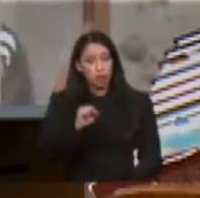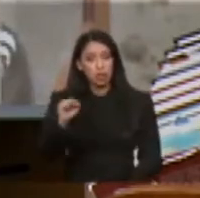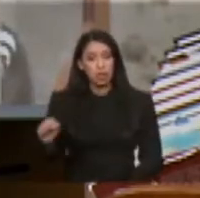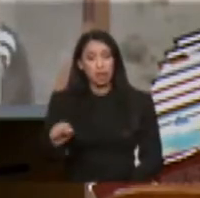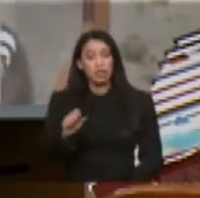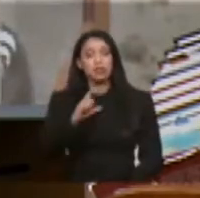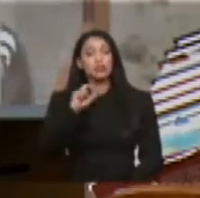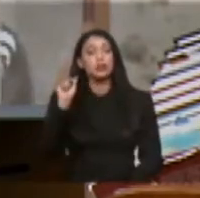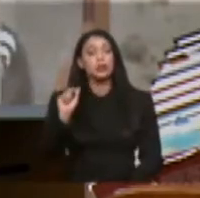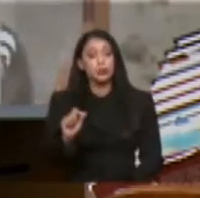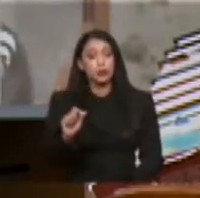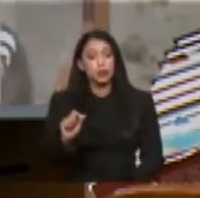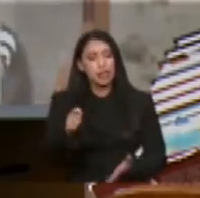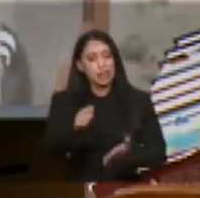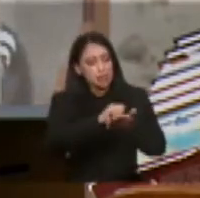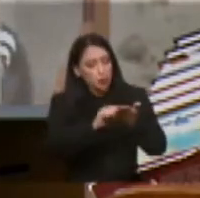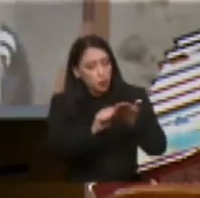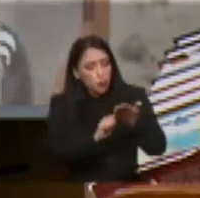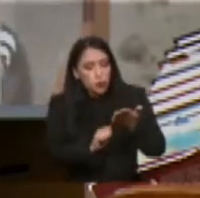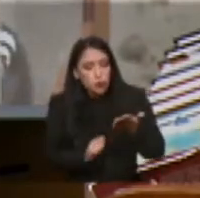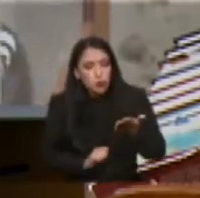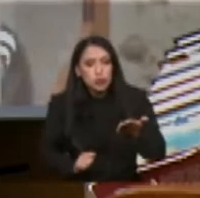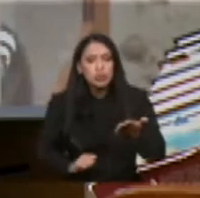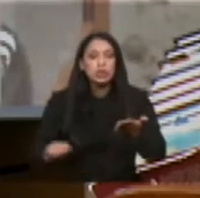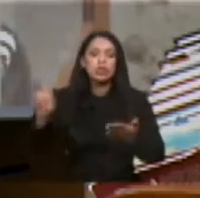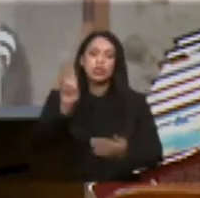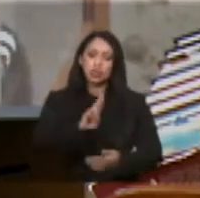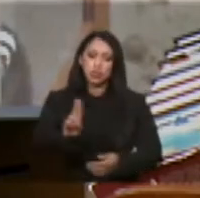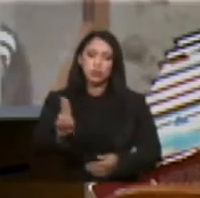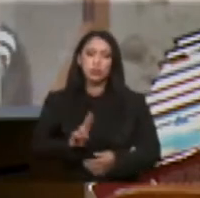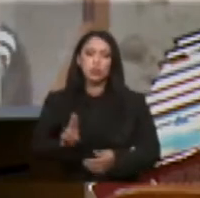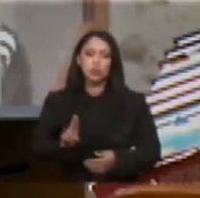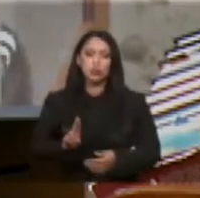suas recomendações são estritas para uso